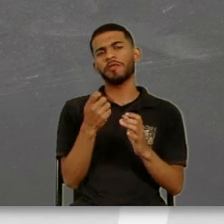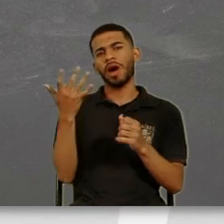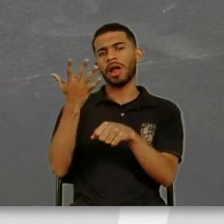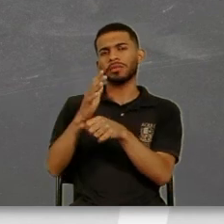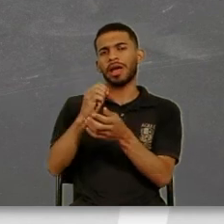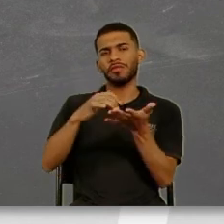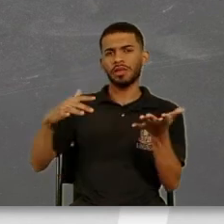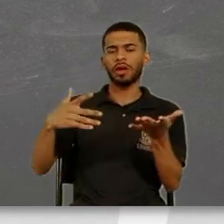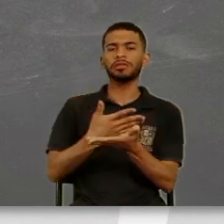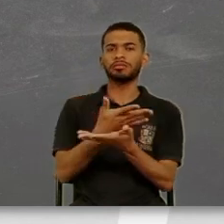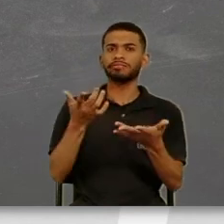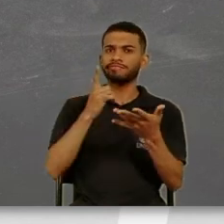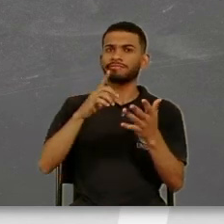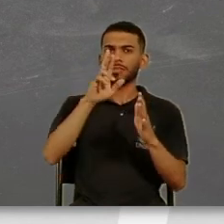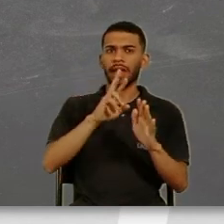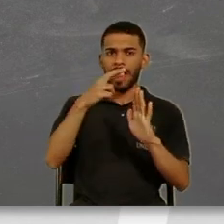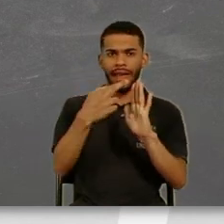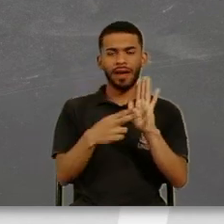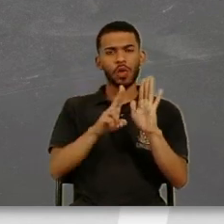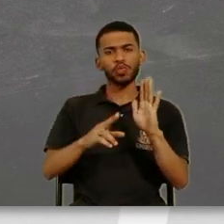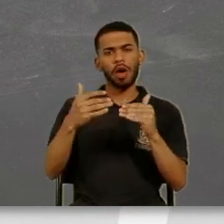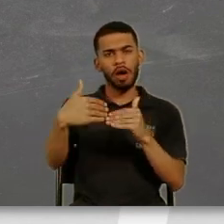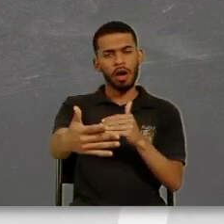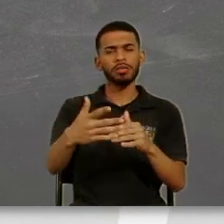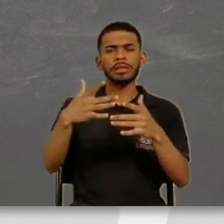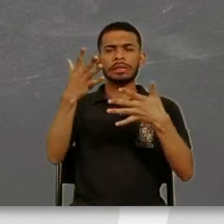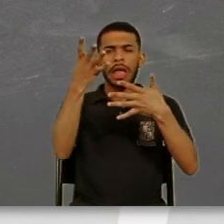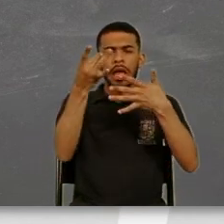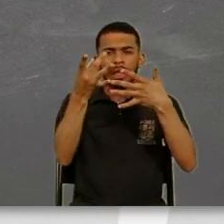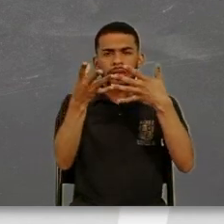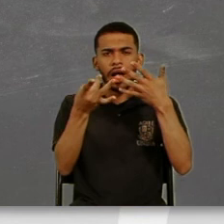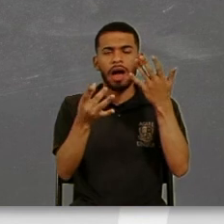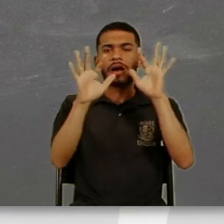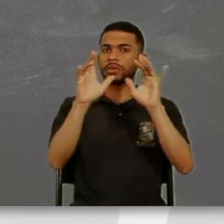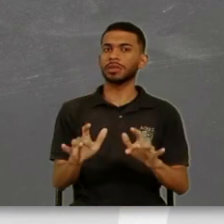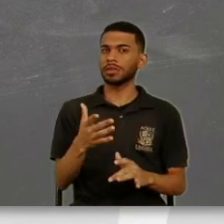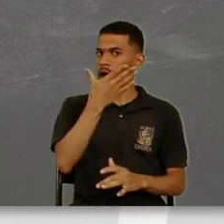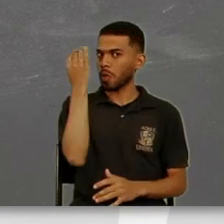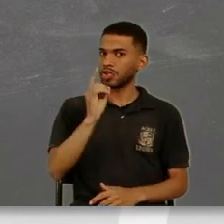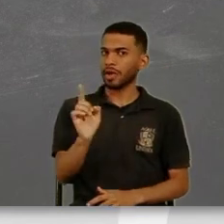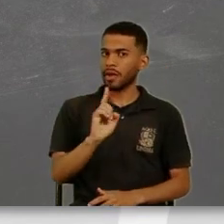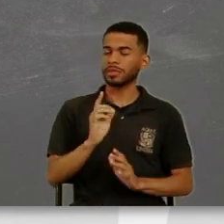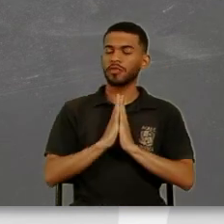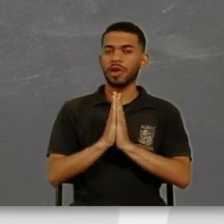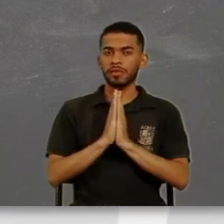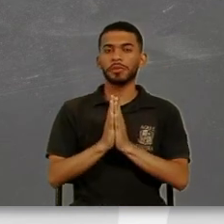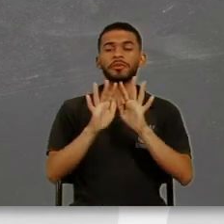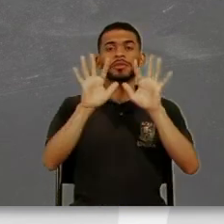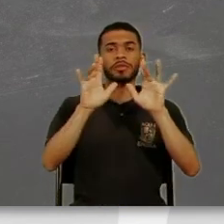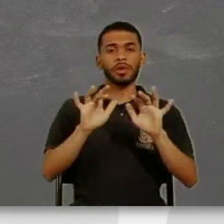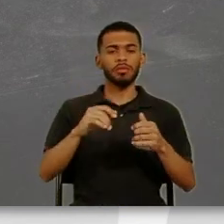para vocês aplicarem essa regra e um passo a passo bem mais detalhado lá no escrito. Não esquecem, tá, gente, de olhar